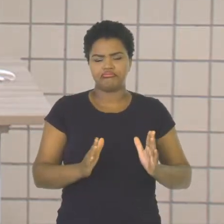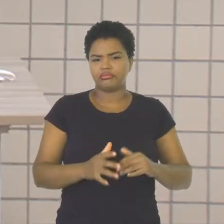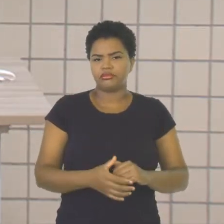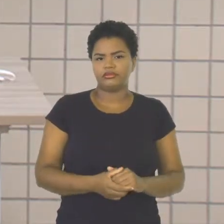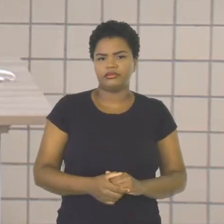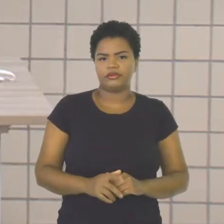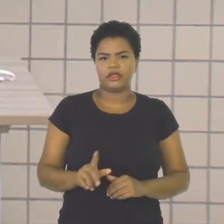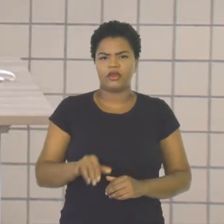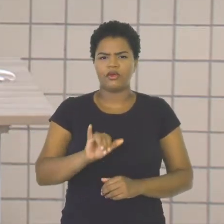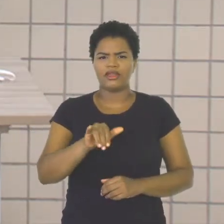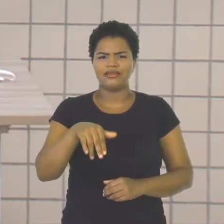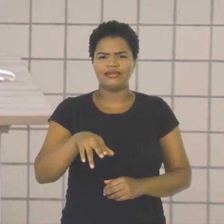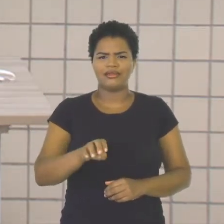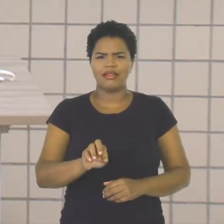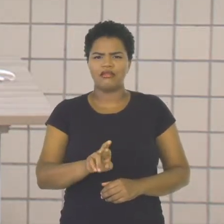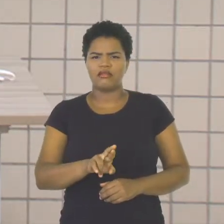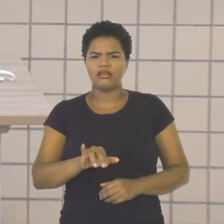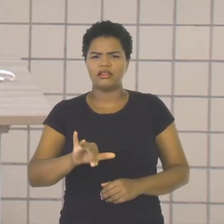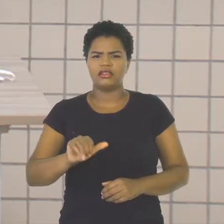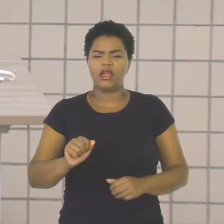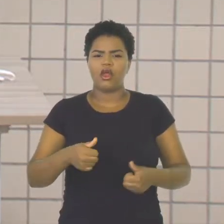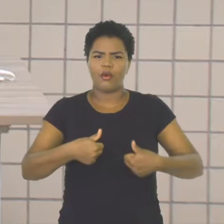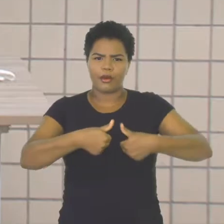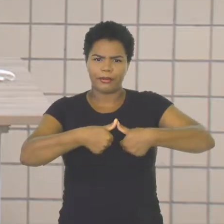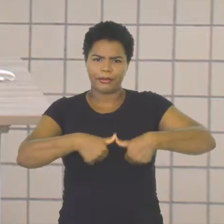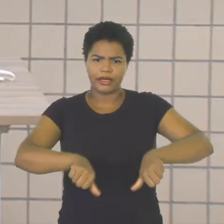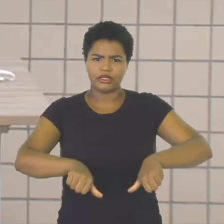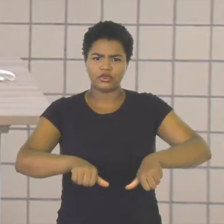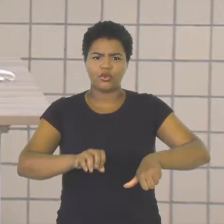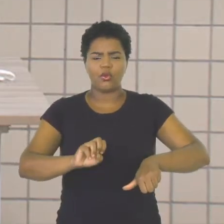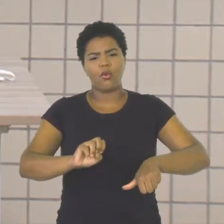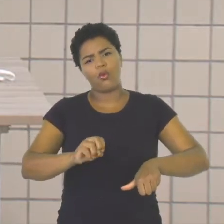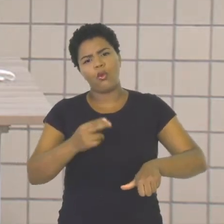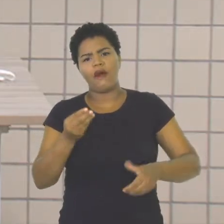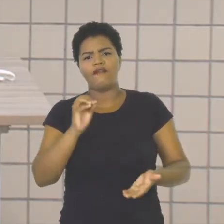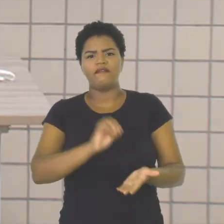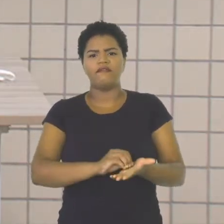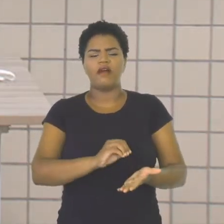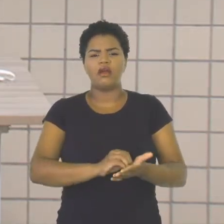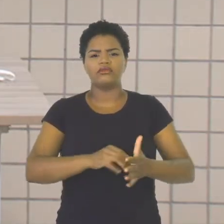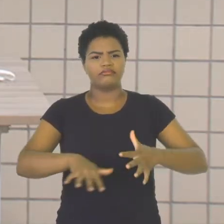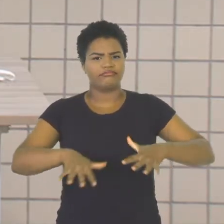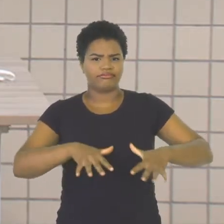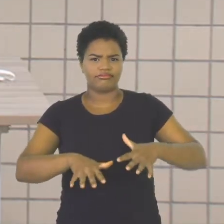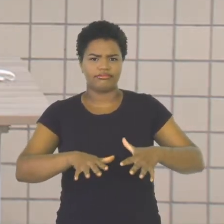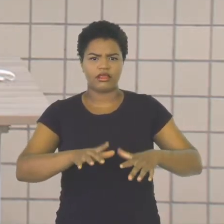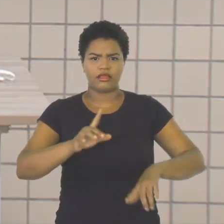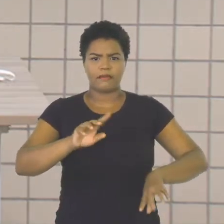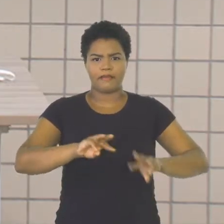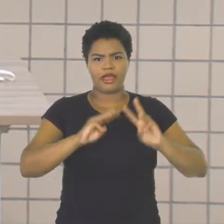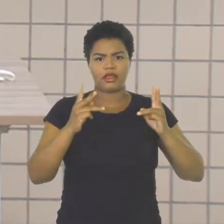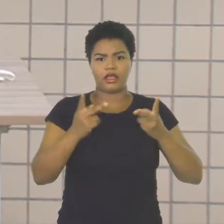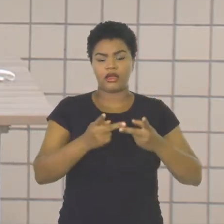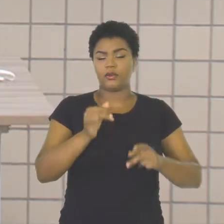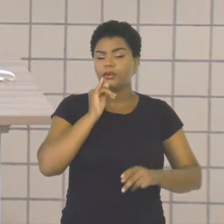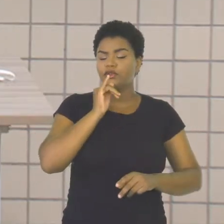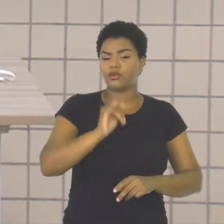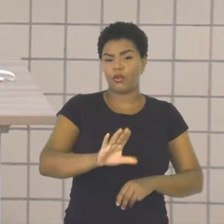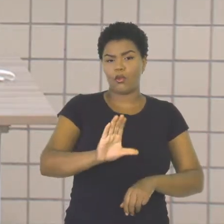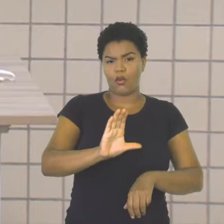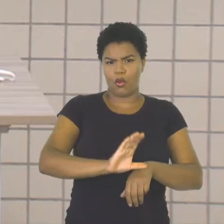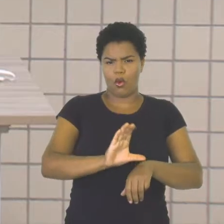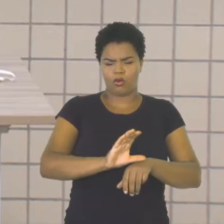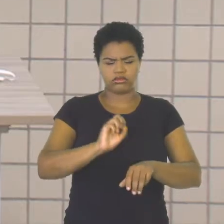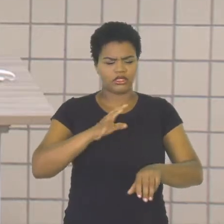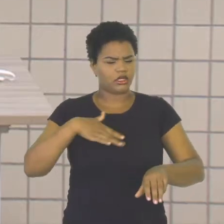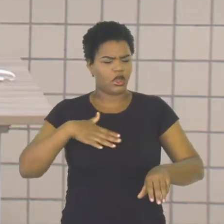a permanência ou a inatividade daquela matéria. Por exemplo, o copo de água. Se eu não mexer